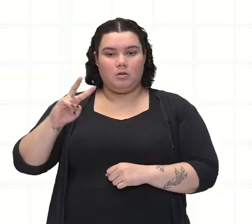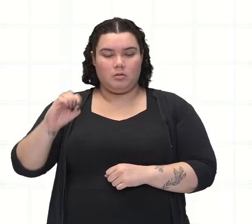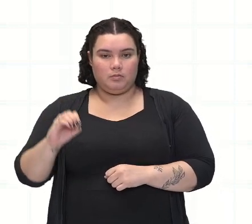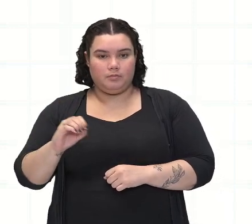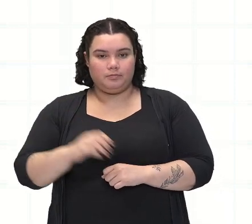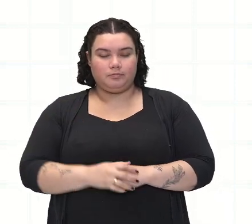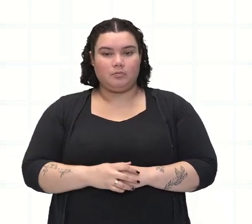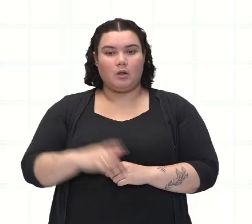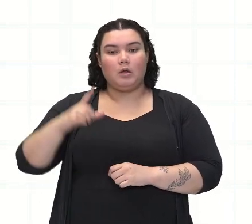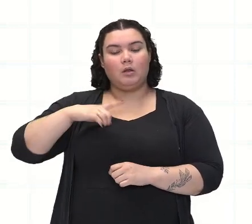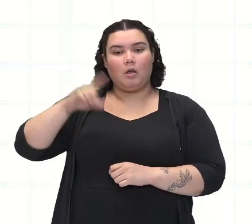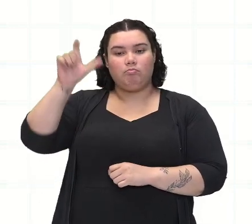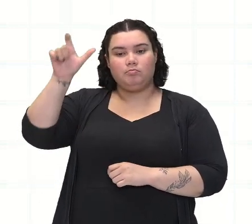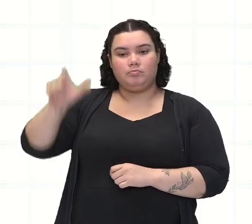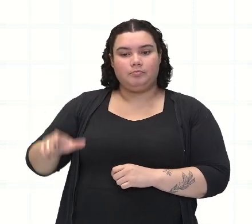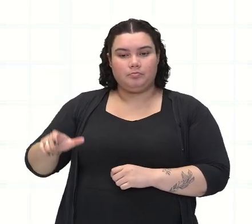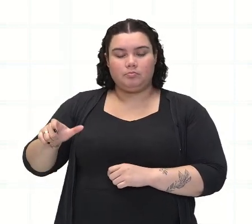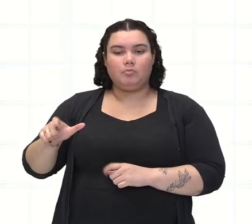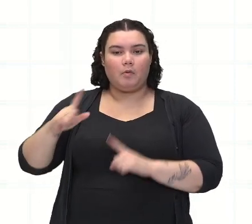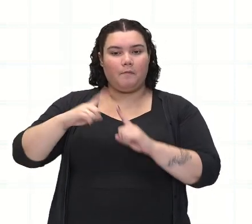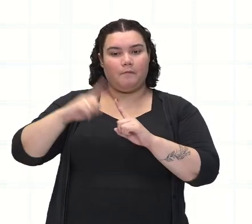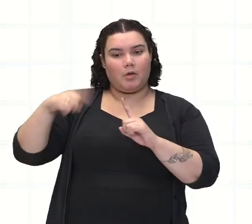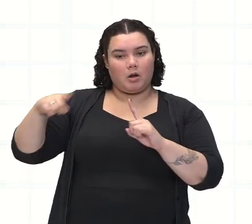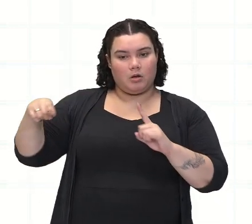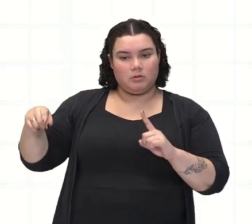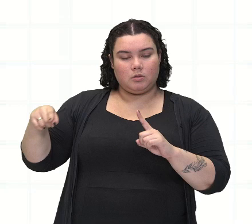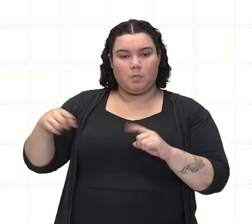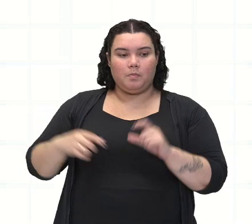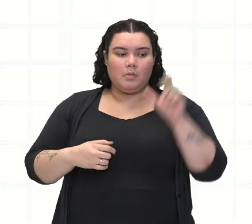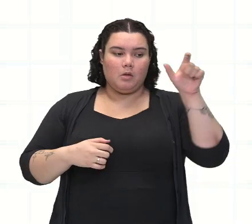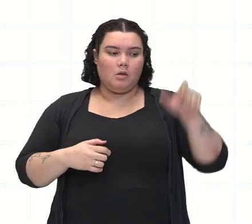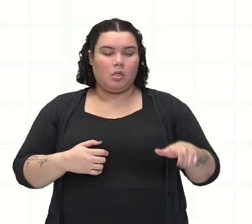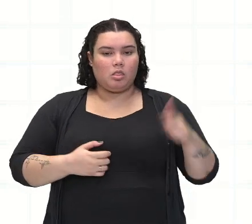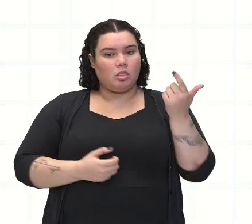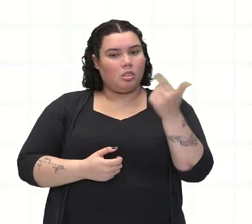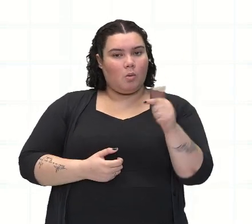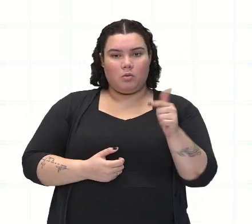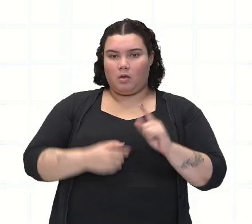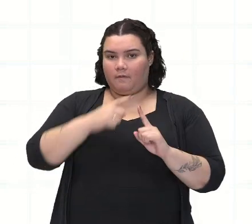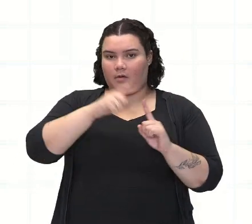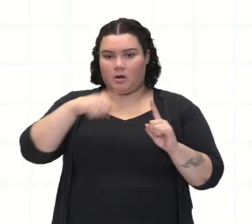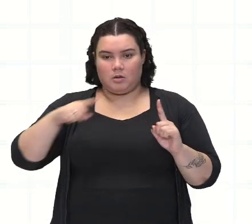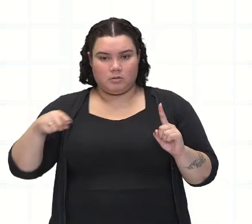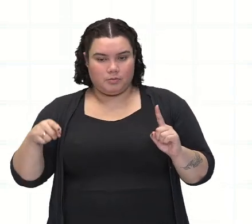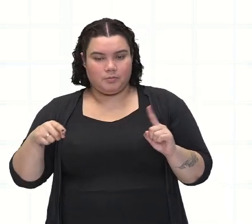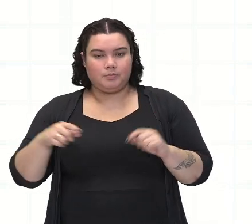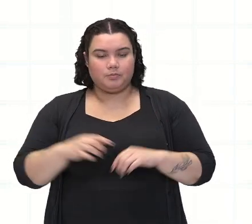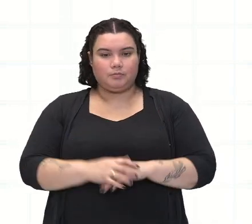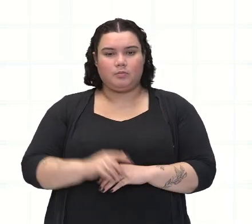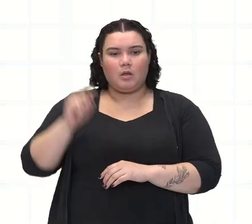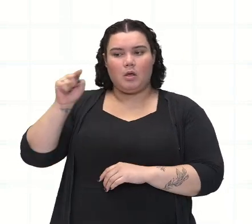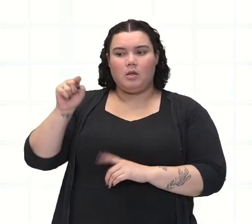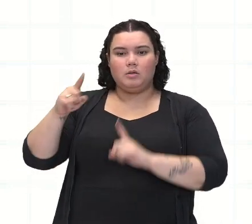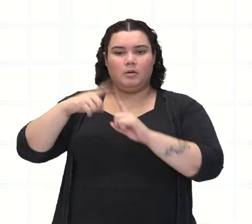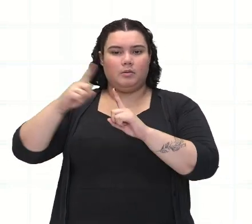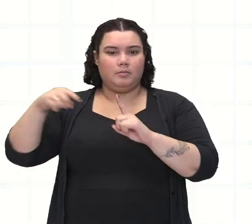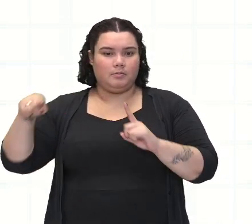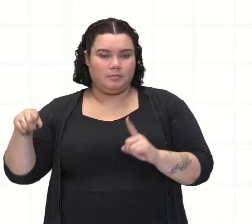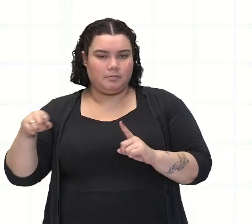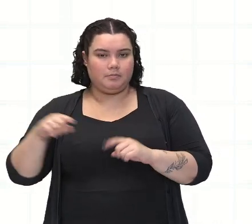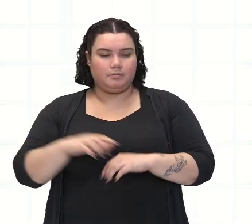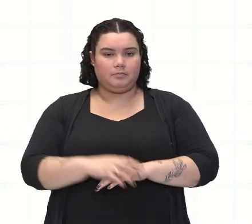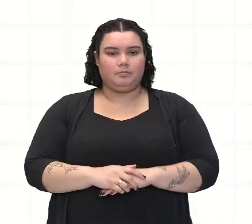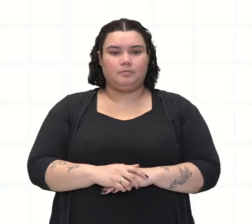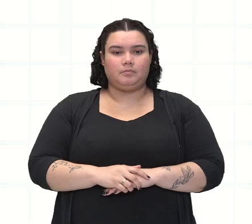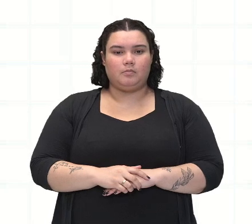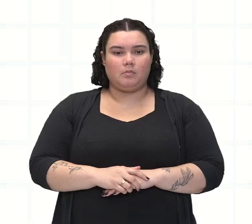os variáveis e os invariáveis. Começando pelos invariáveis, oitavo ano,